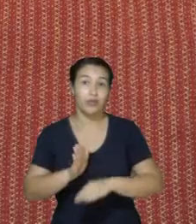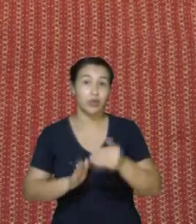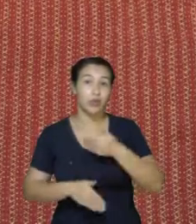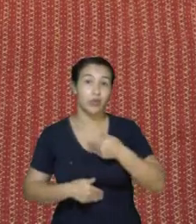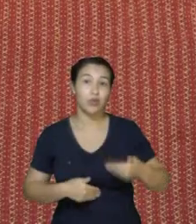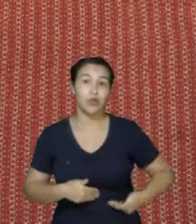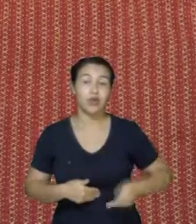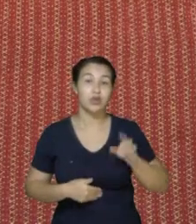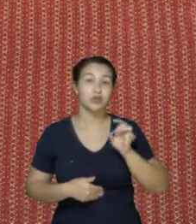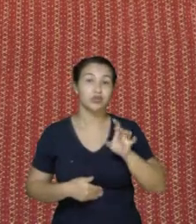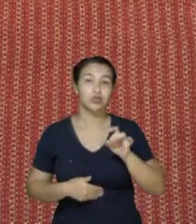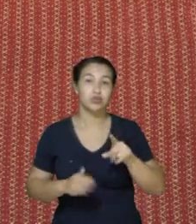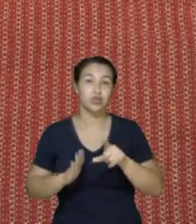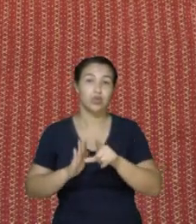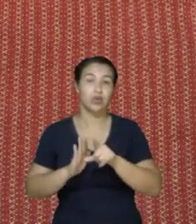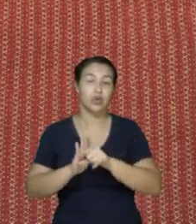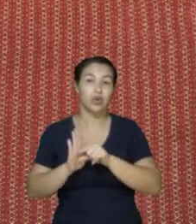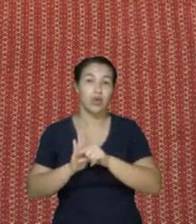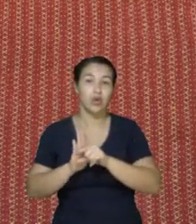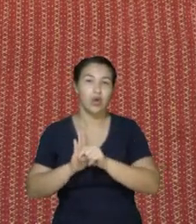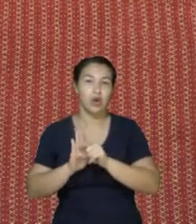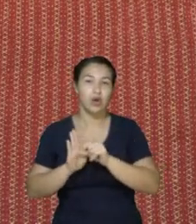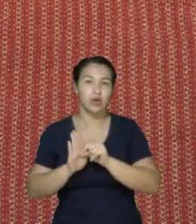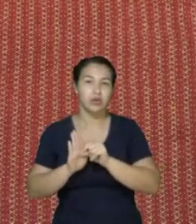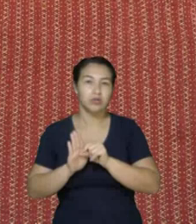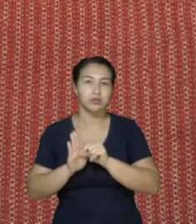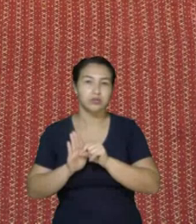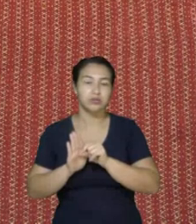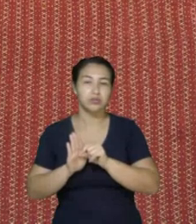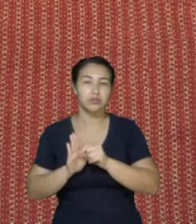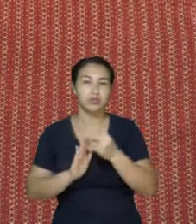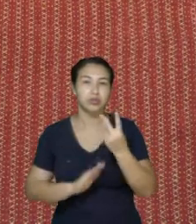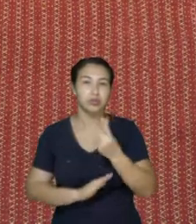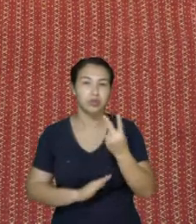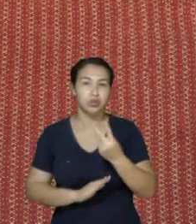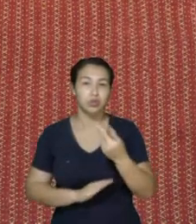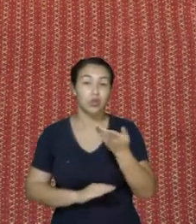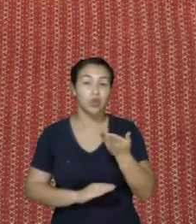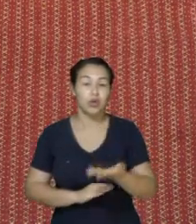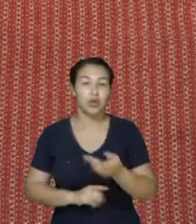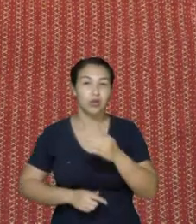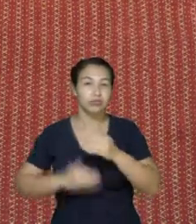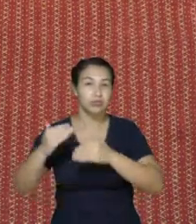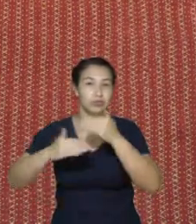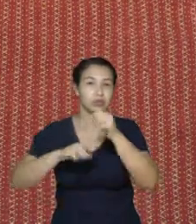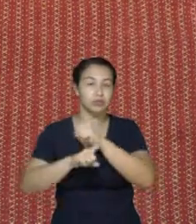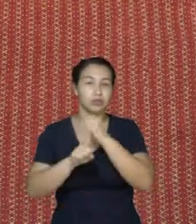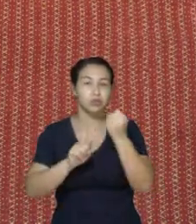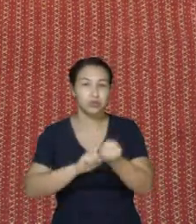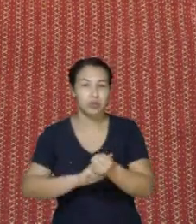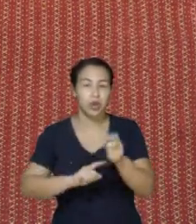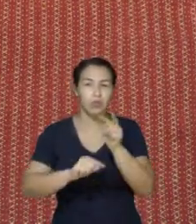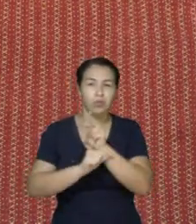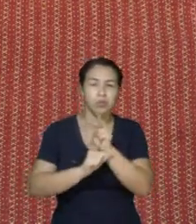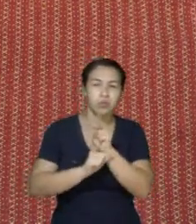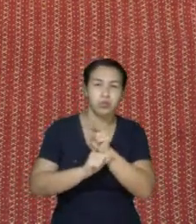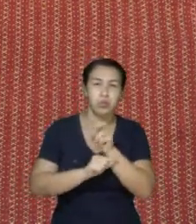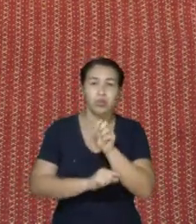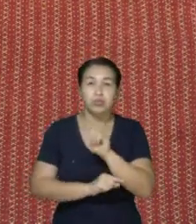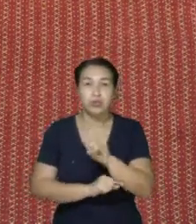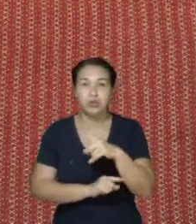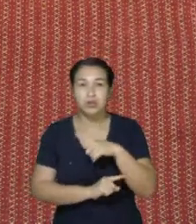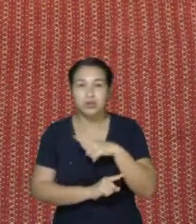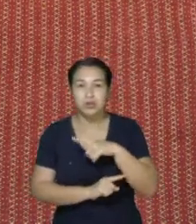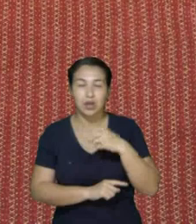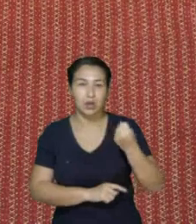respeito ao artigo 2º, que obrigaria a Secretaria de Estado de Desenvolvimento Social a fiscalizar se existe um